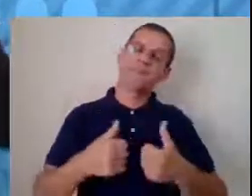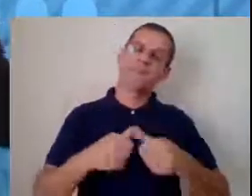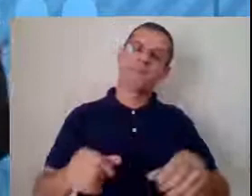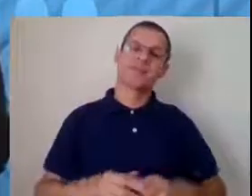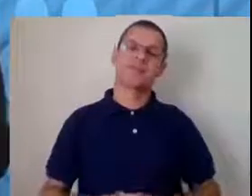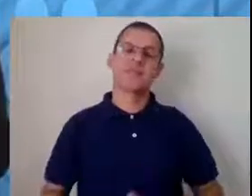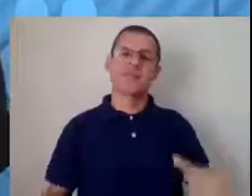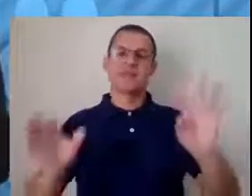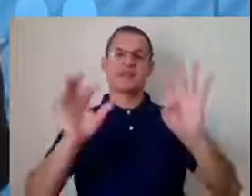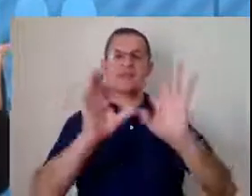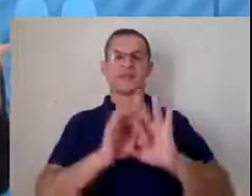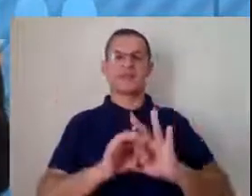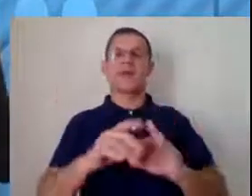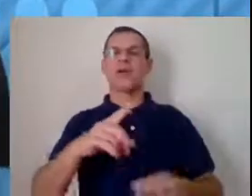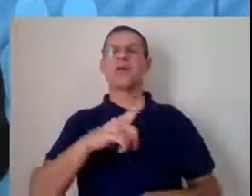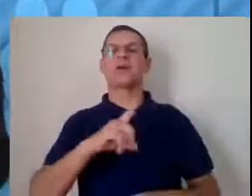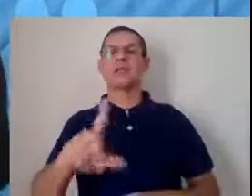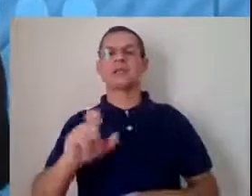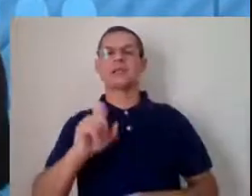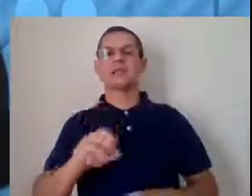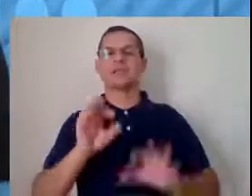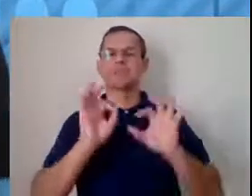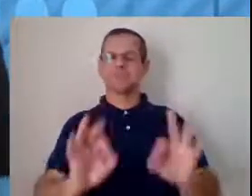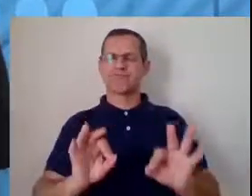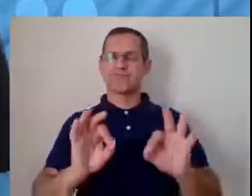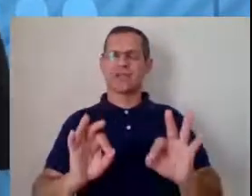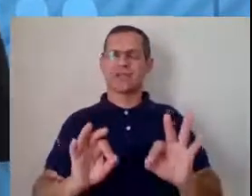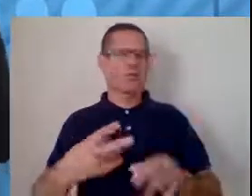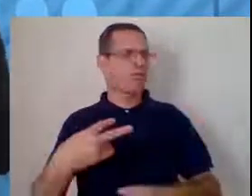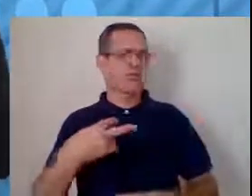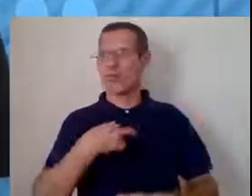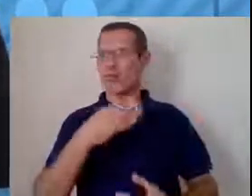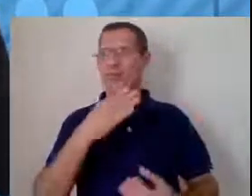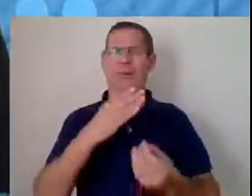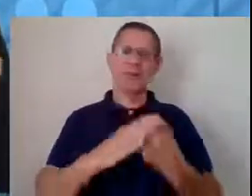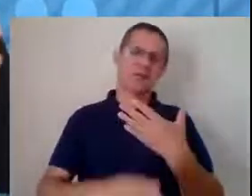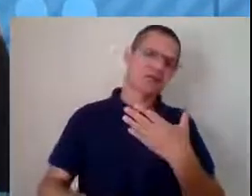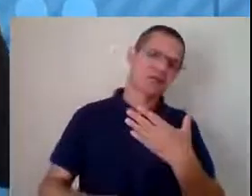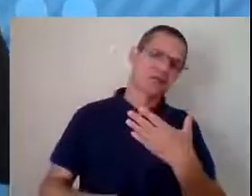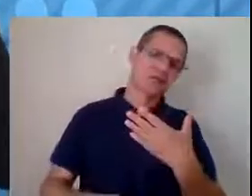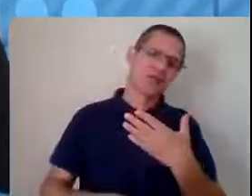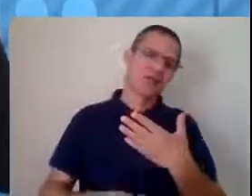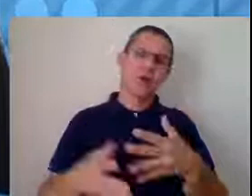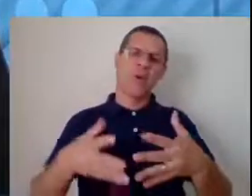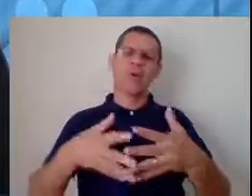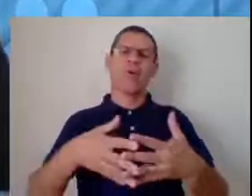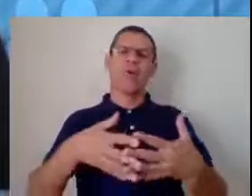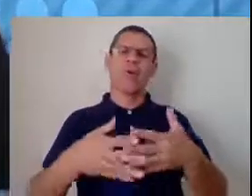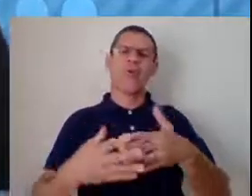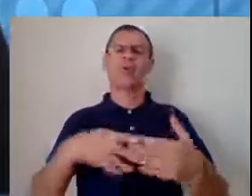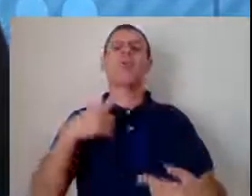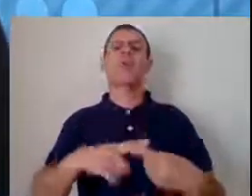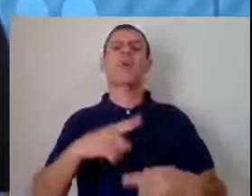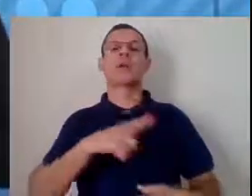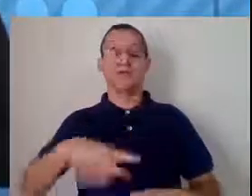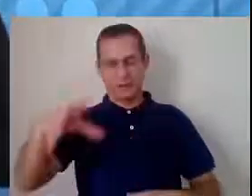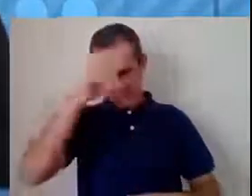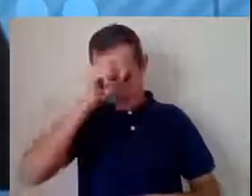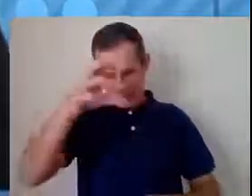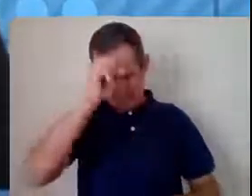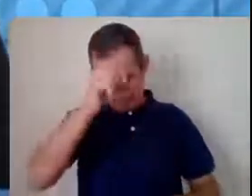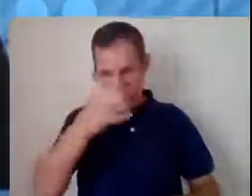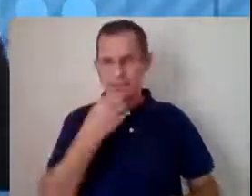essas relações têm que ser exatas, não pode gerar alguma confusão. Então, por isso que a gente tem que aprender